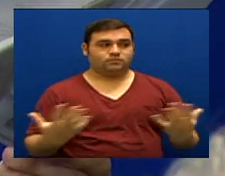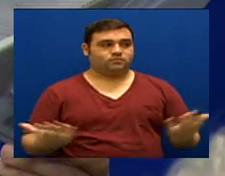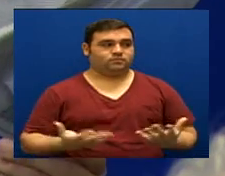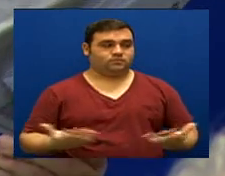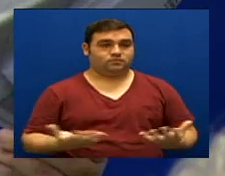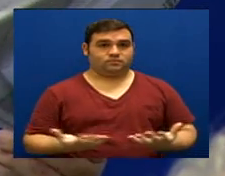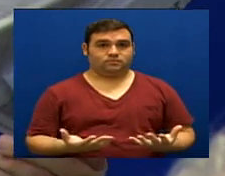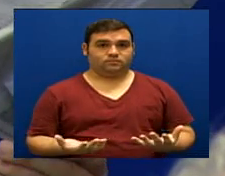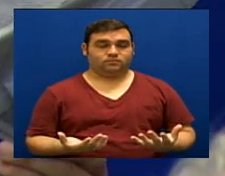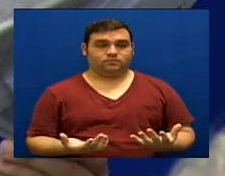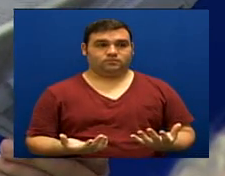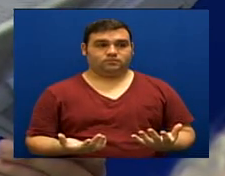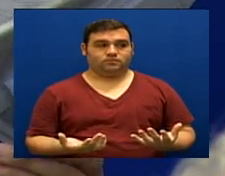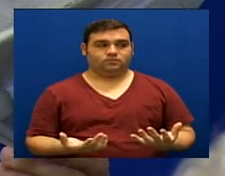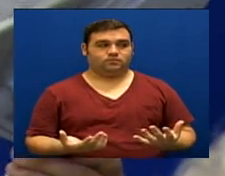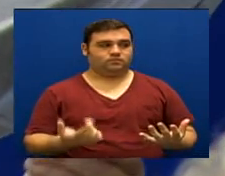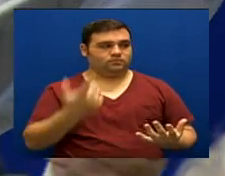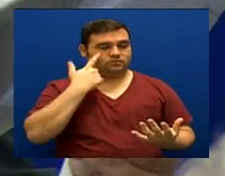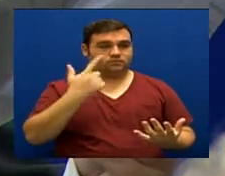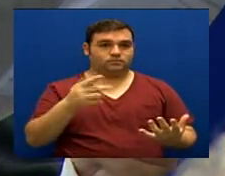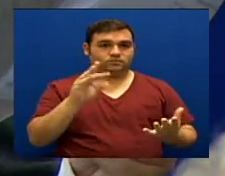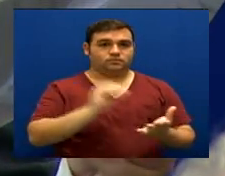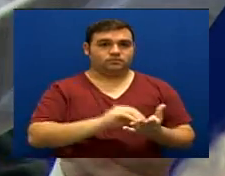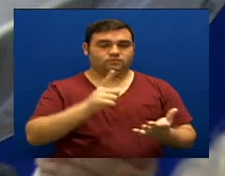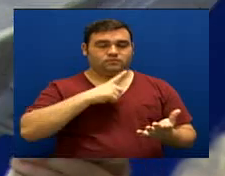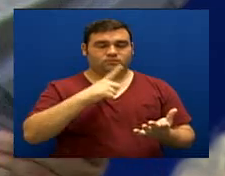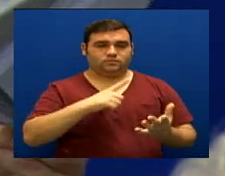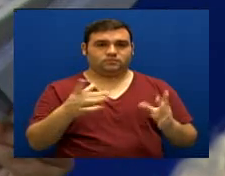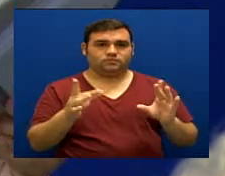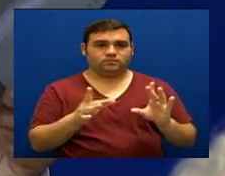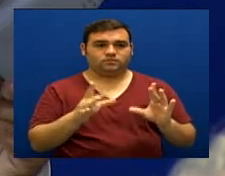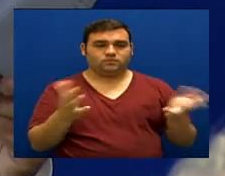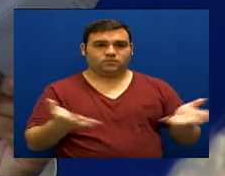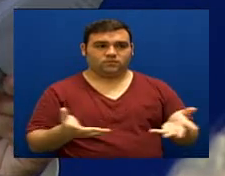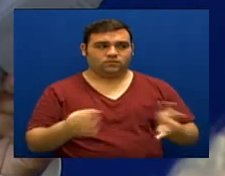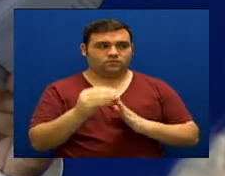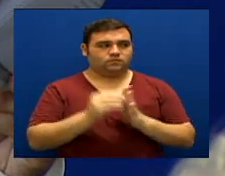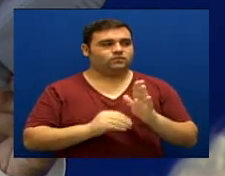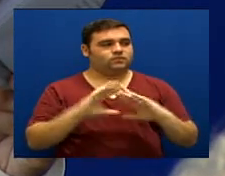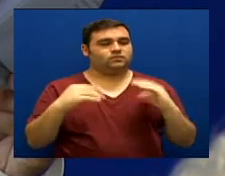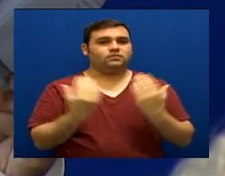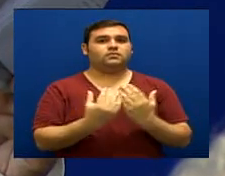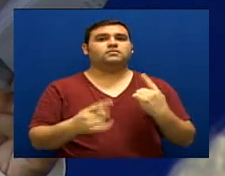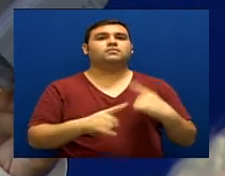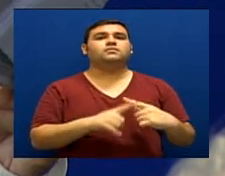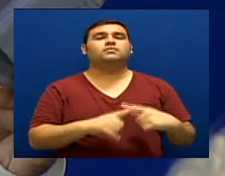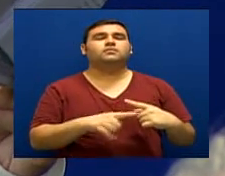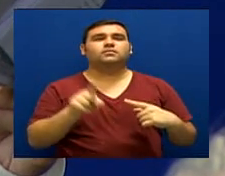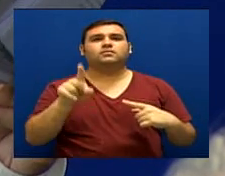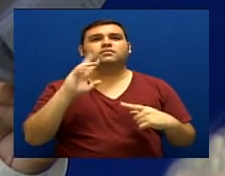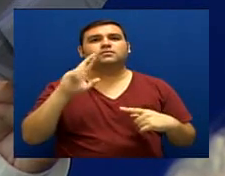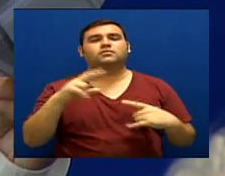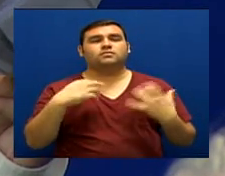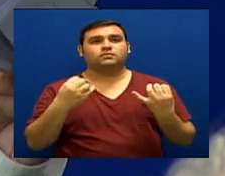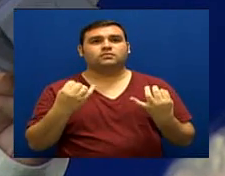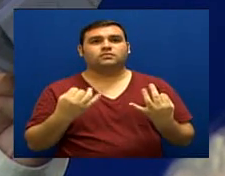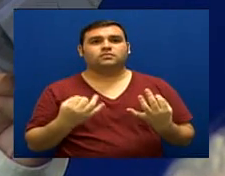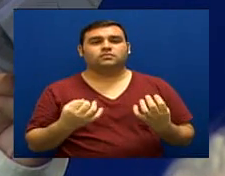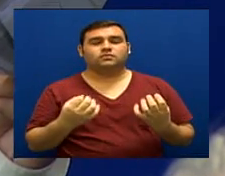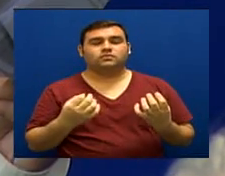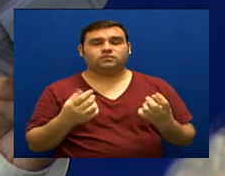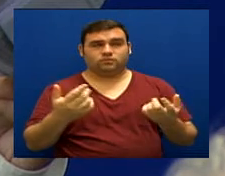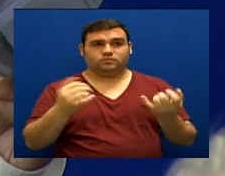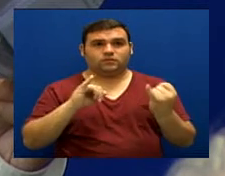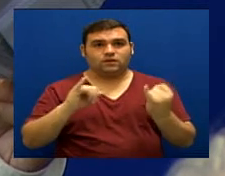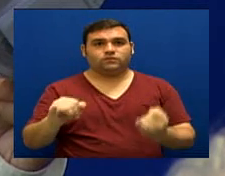agora para ficar registrado nessa ata que o senhor foi informado do